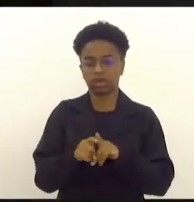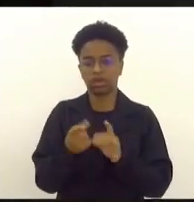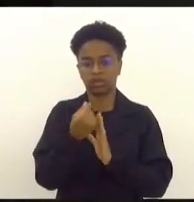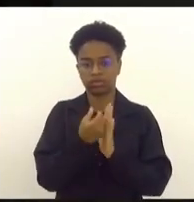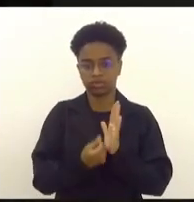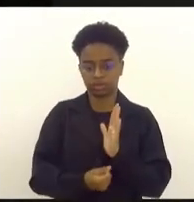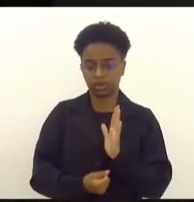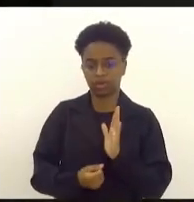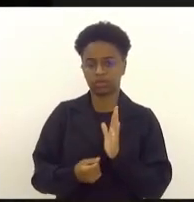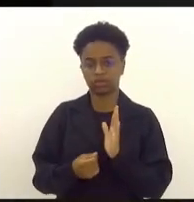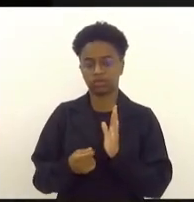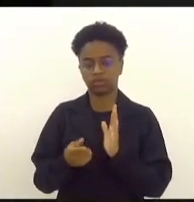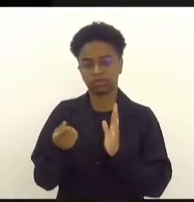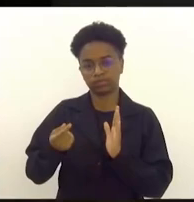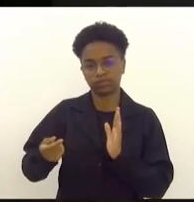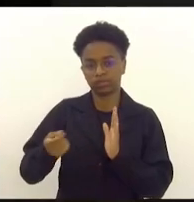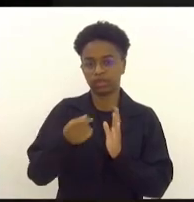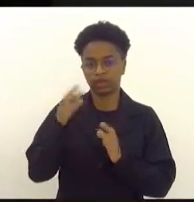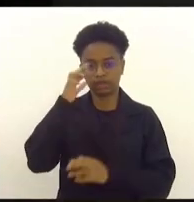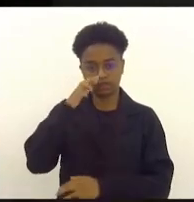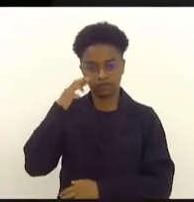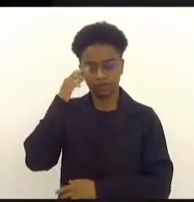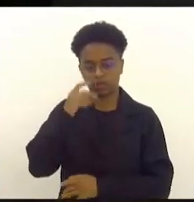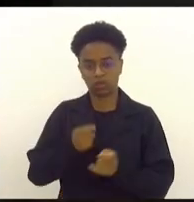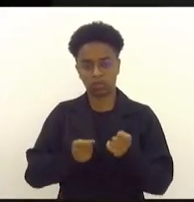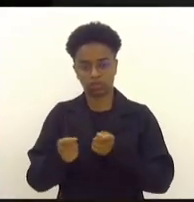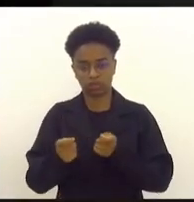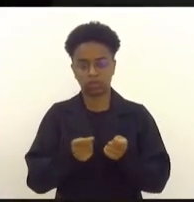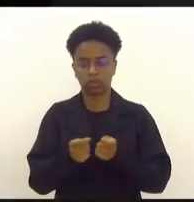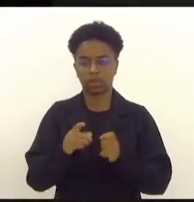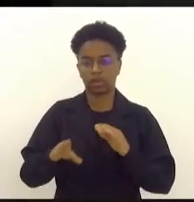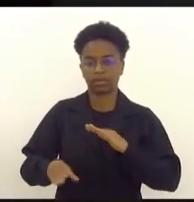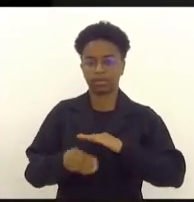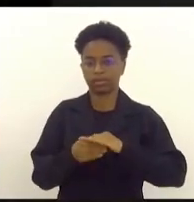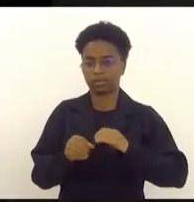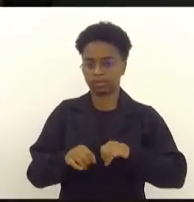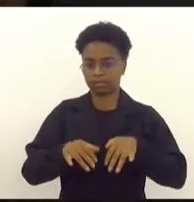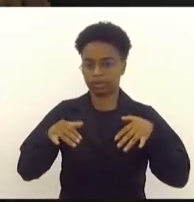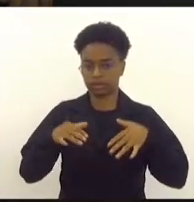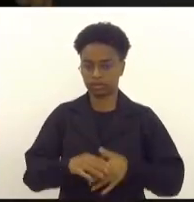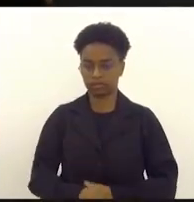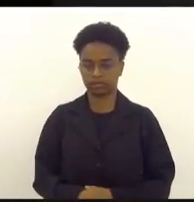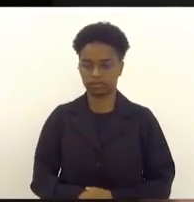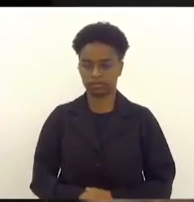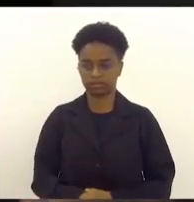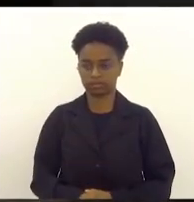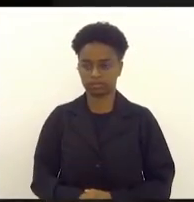Finanças fiscalização financeira e controle a emenda de plenário